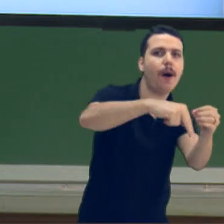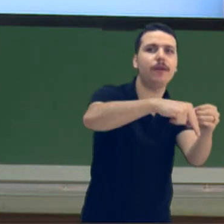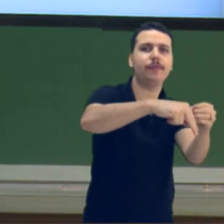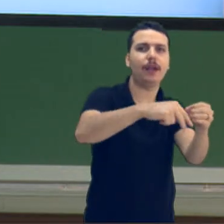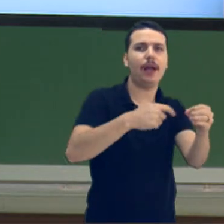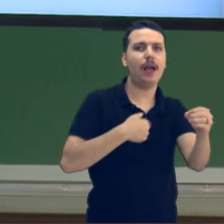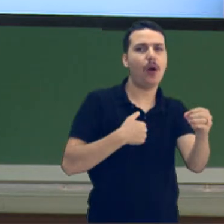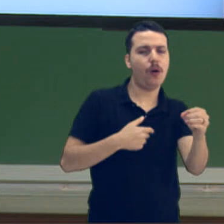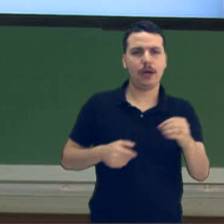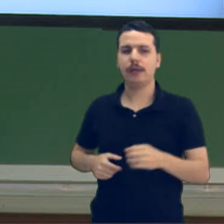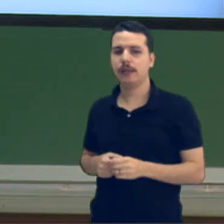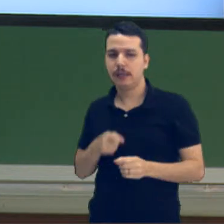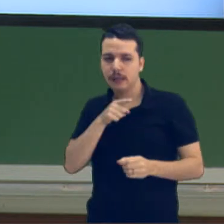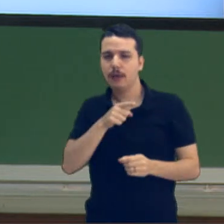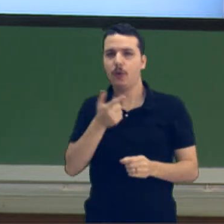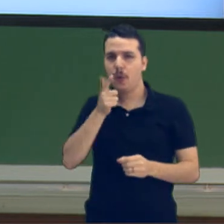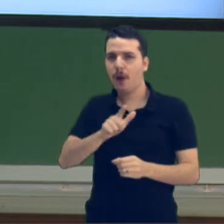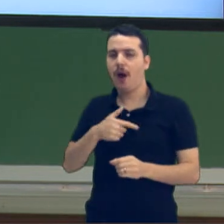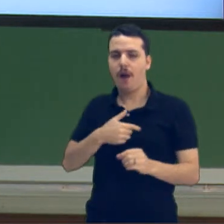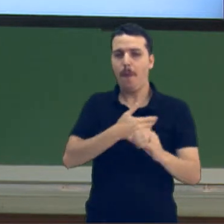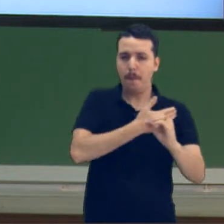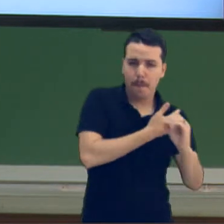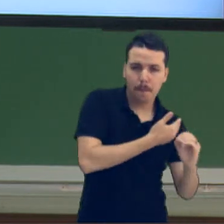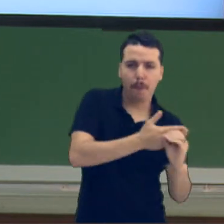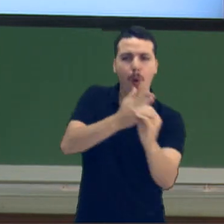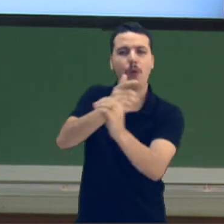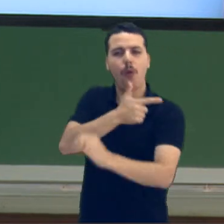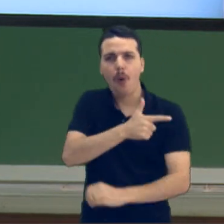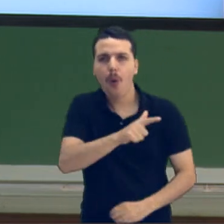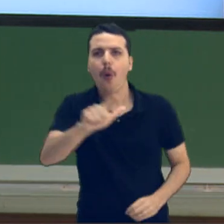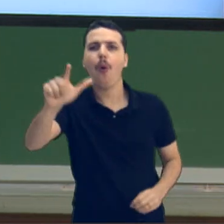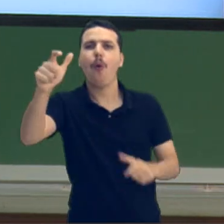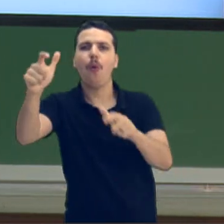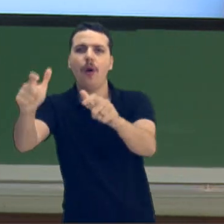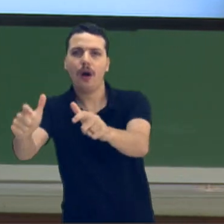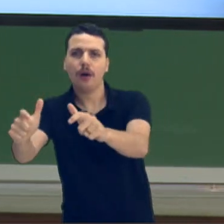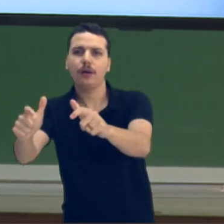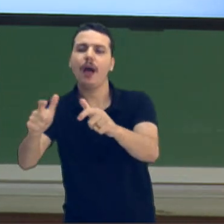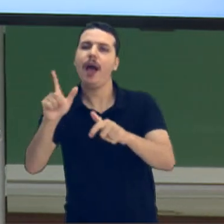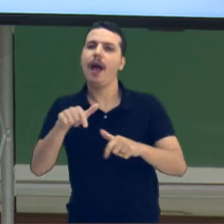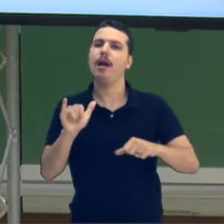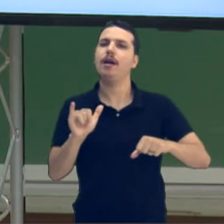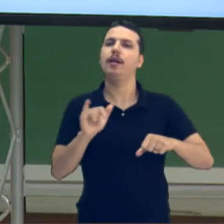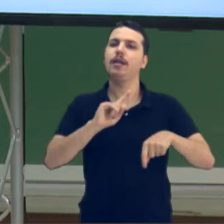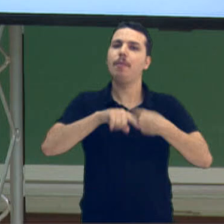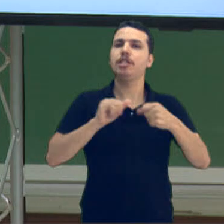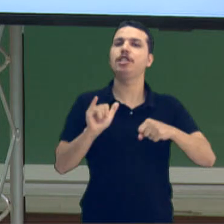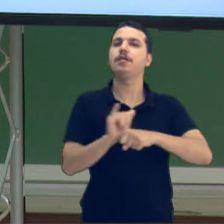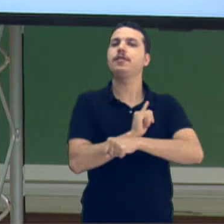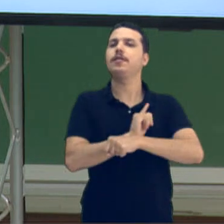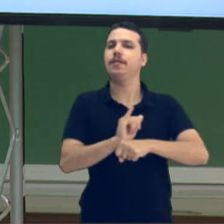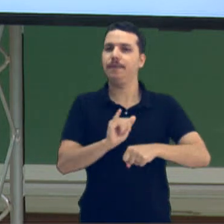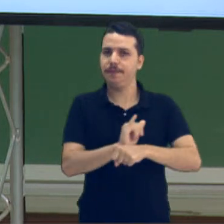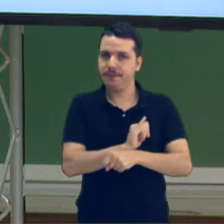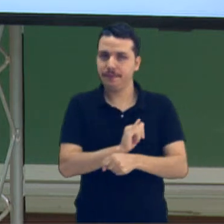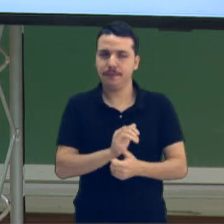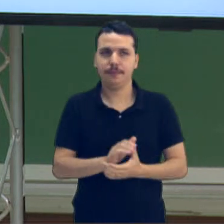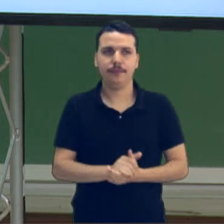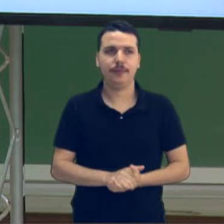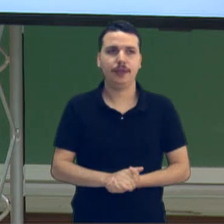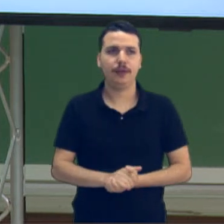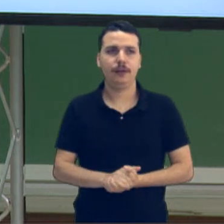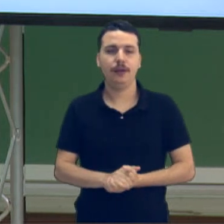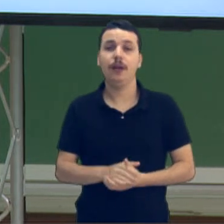bola em lugares diferentes. E aí isso se torna tática, que é estratégia. Então, assim, a prof